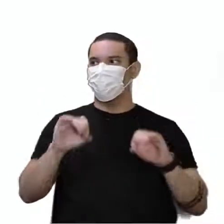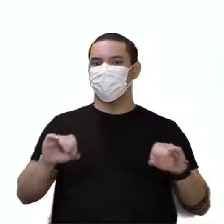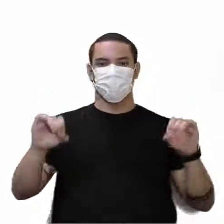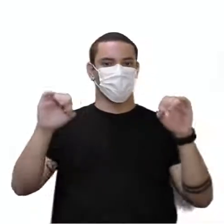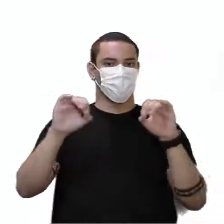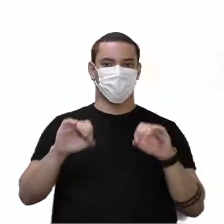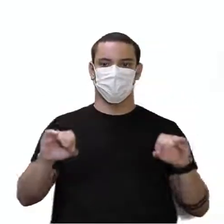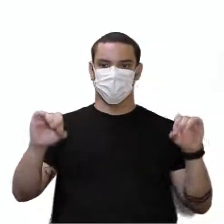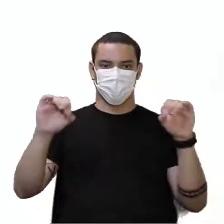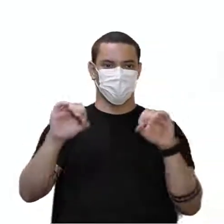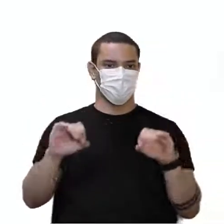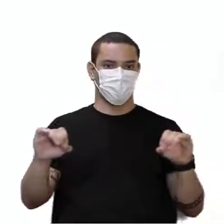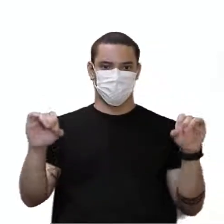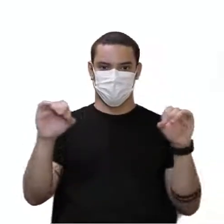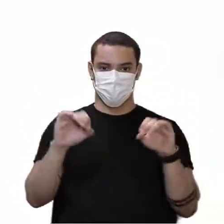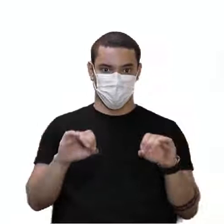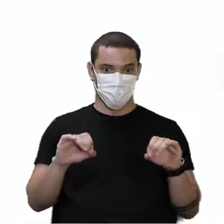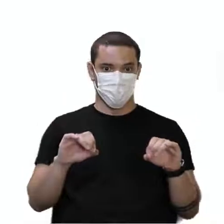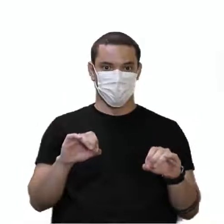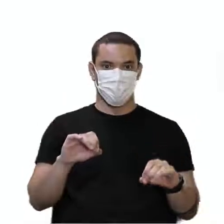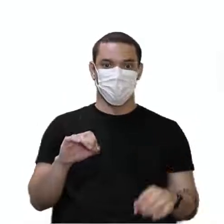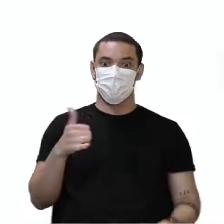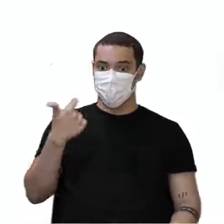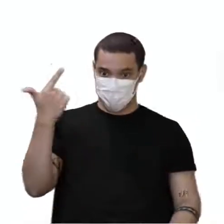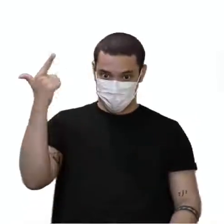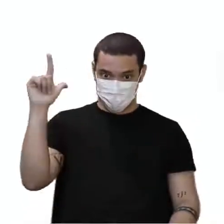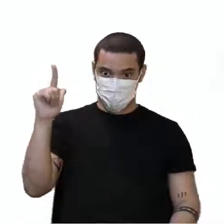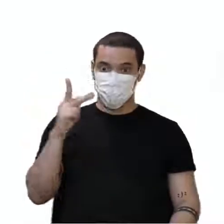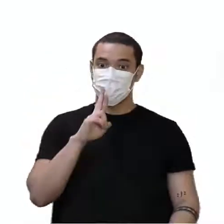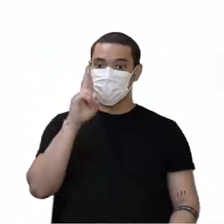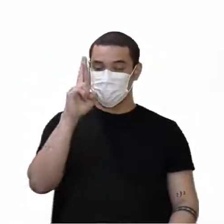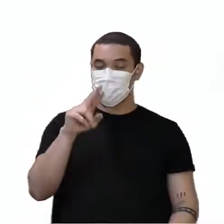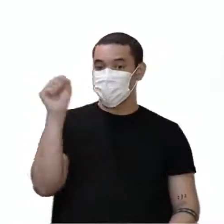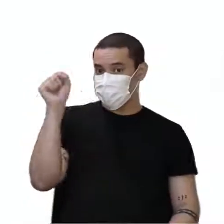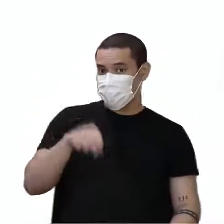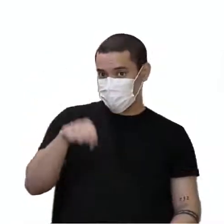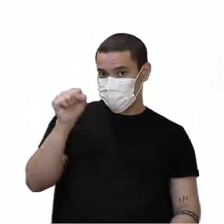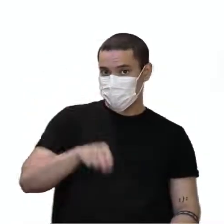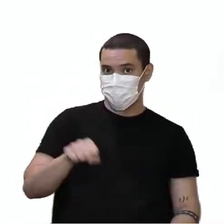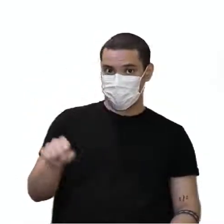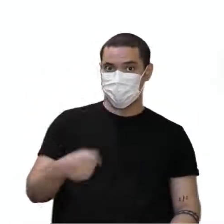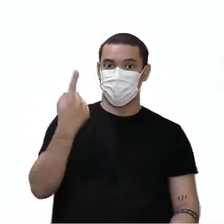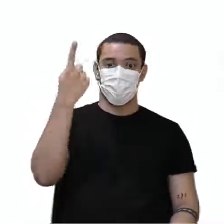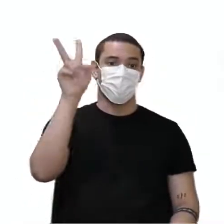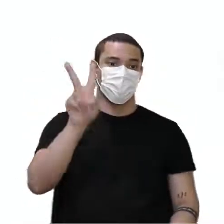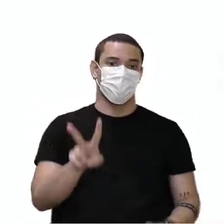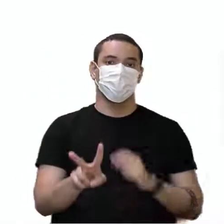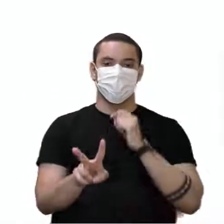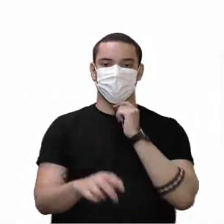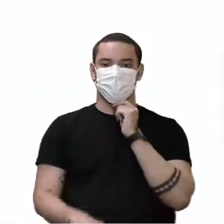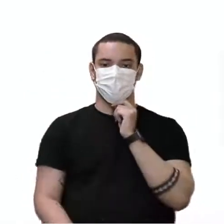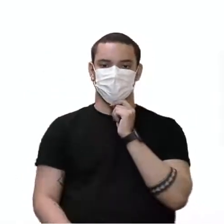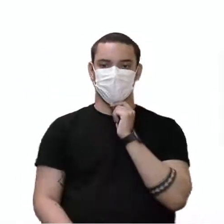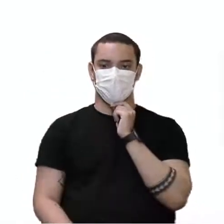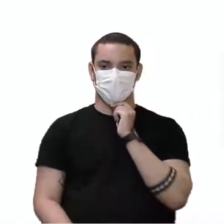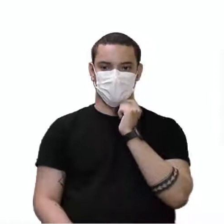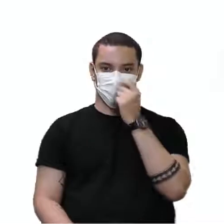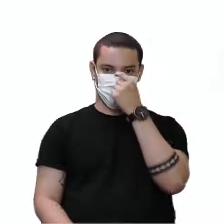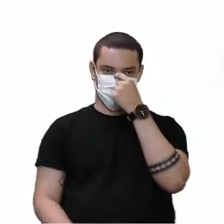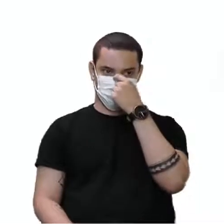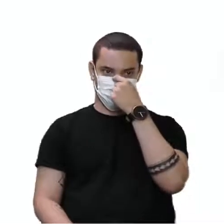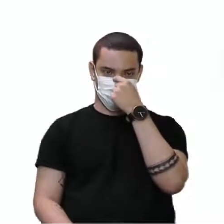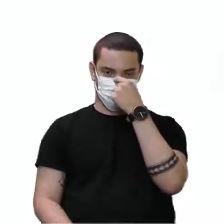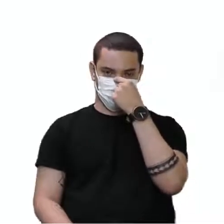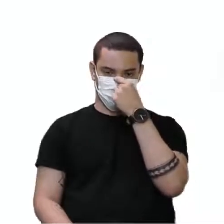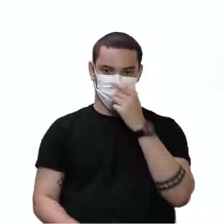tive essa experiência. Student B, yes, once. Aí o estudante B responderia sim, uma vez,